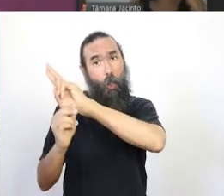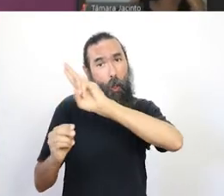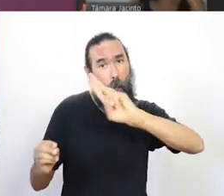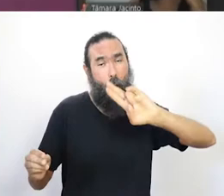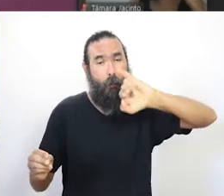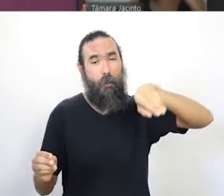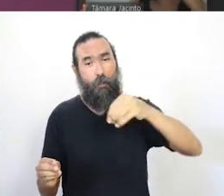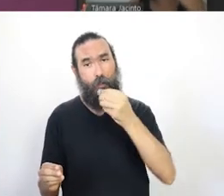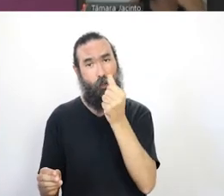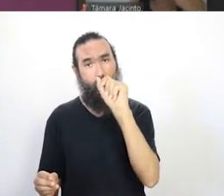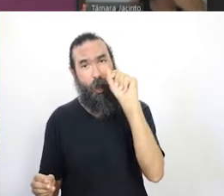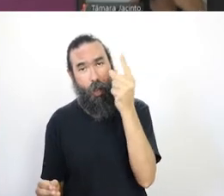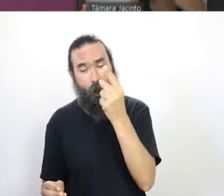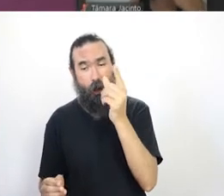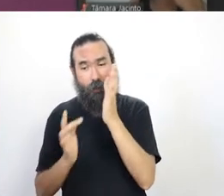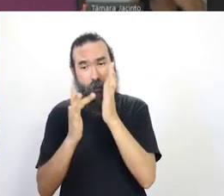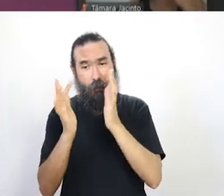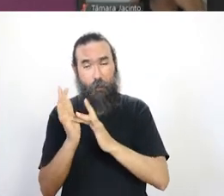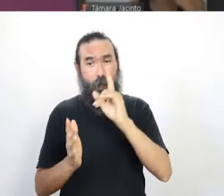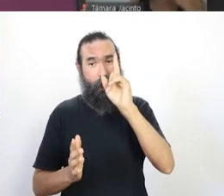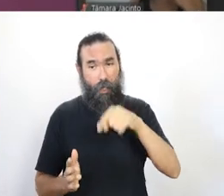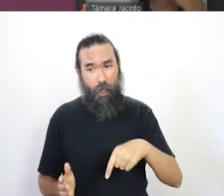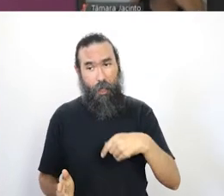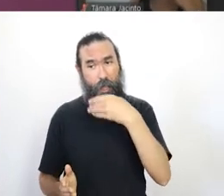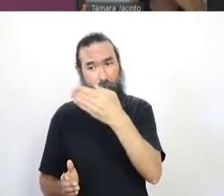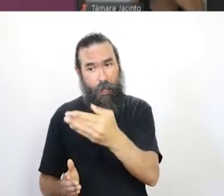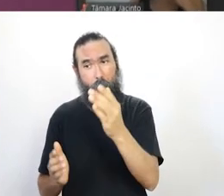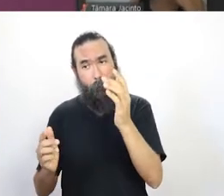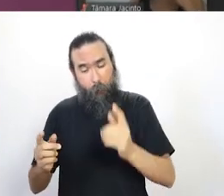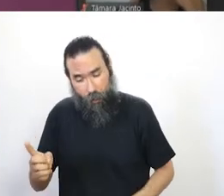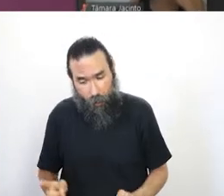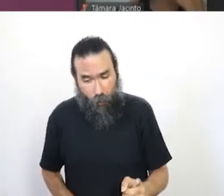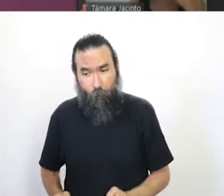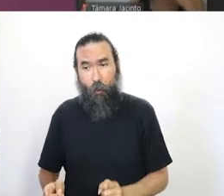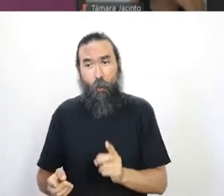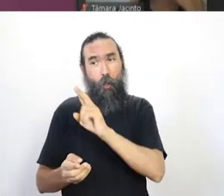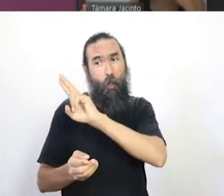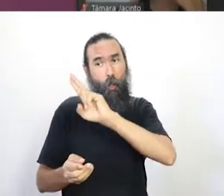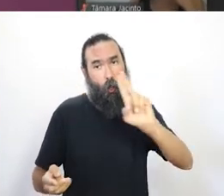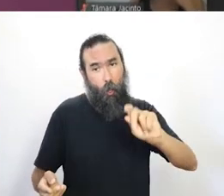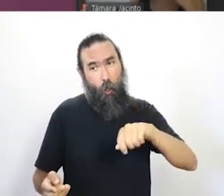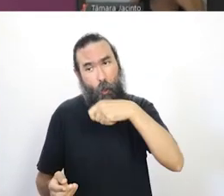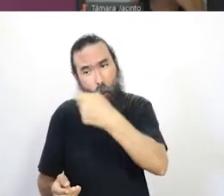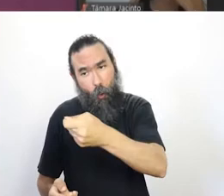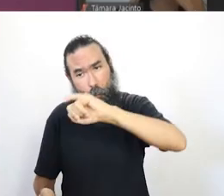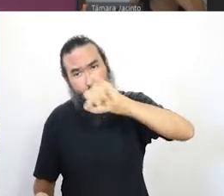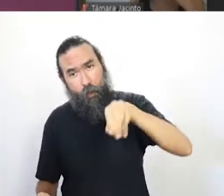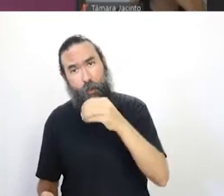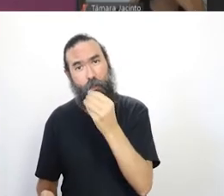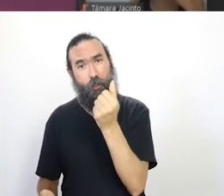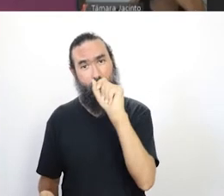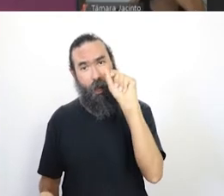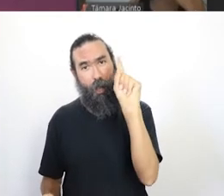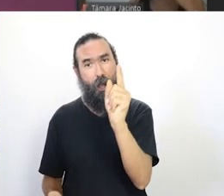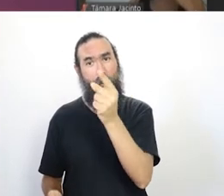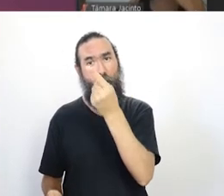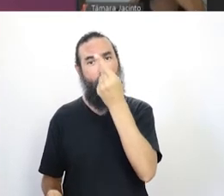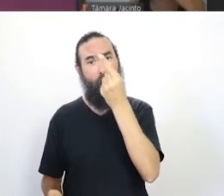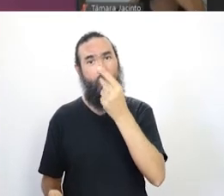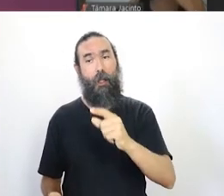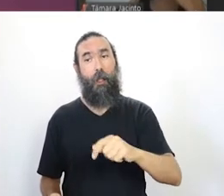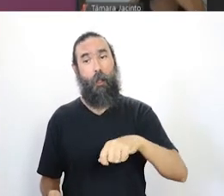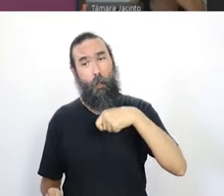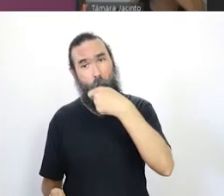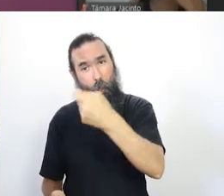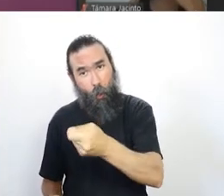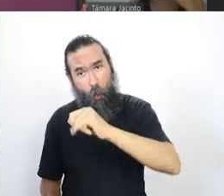João. Jesus, por ser seu primo, botou nome de João. Botou nome